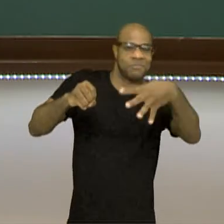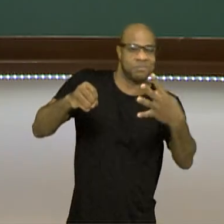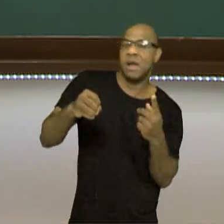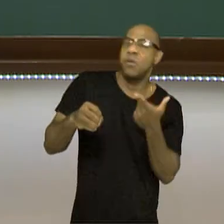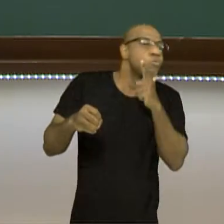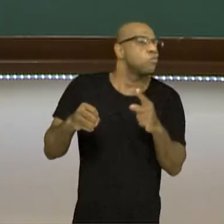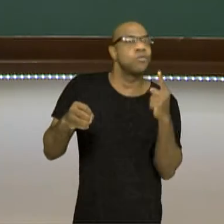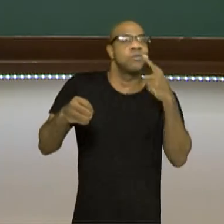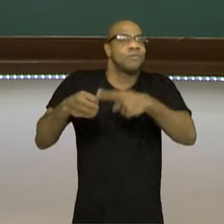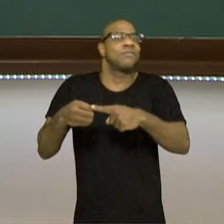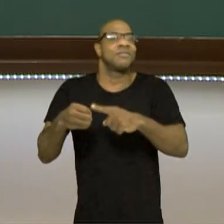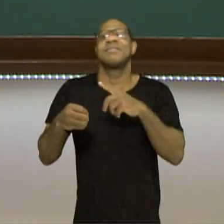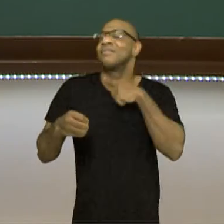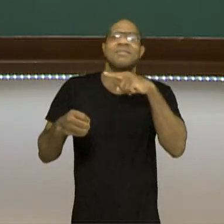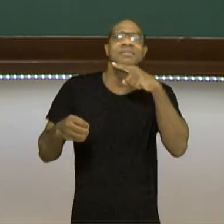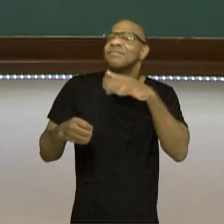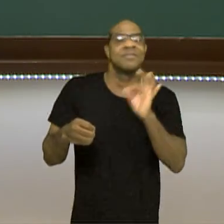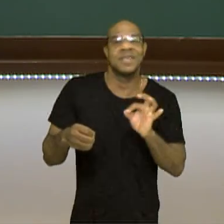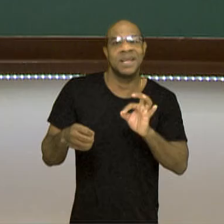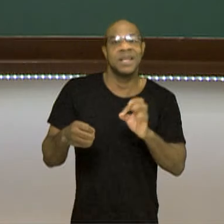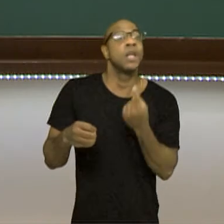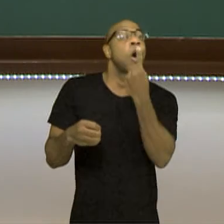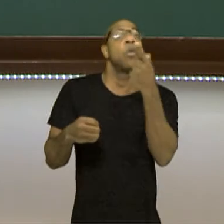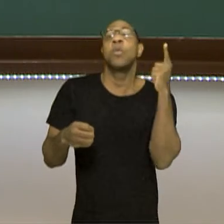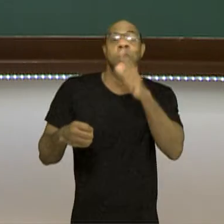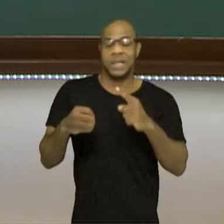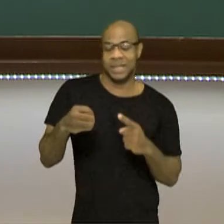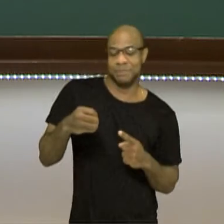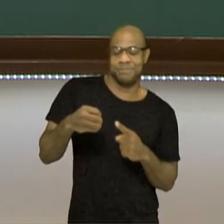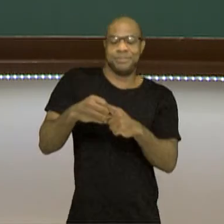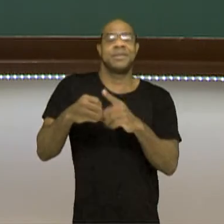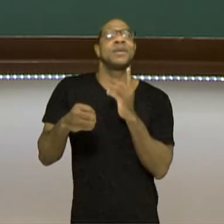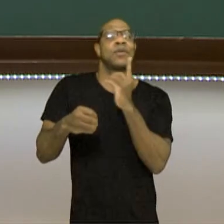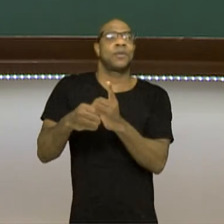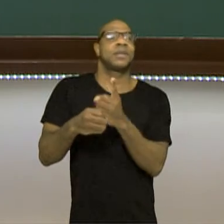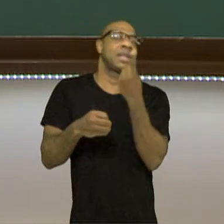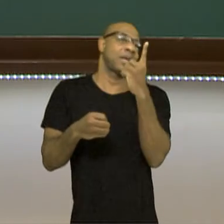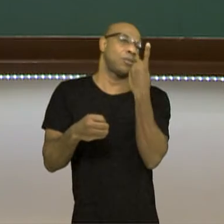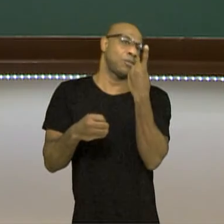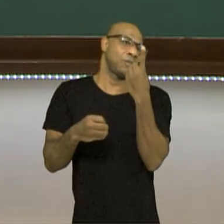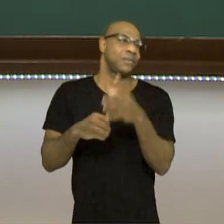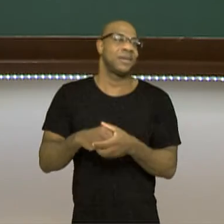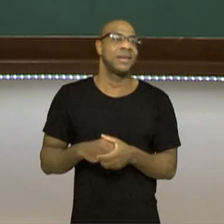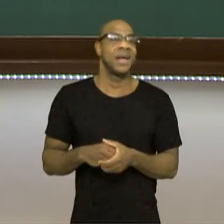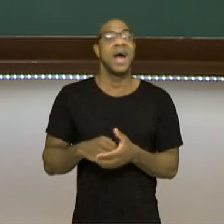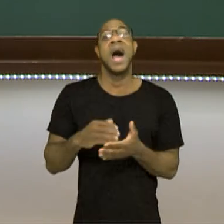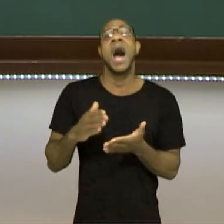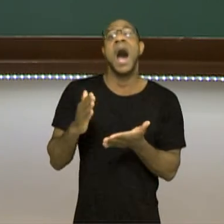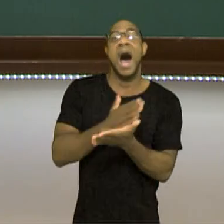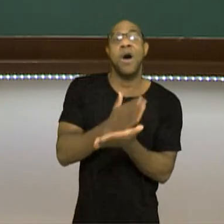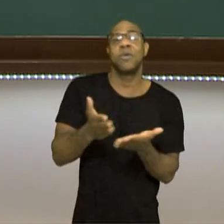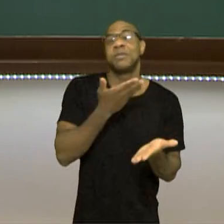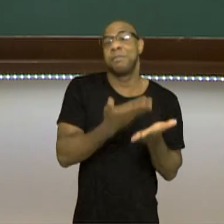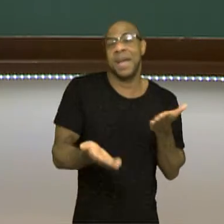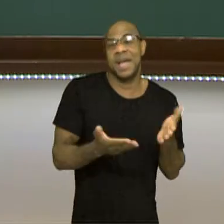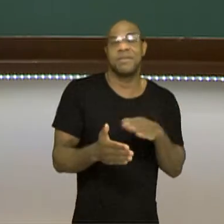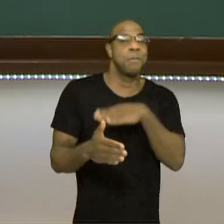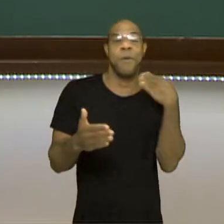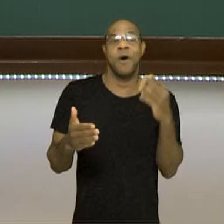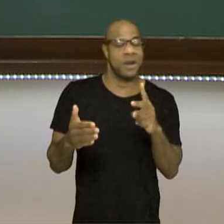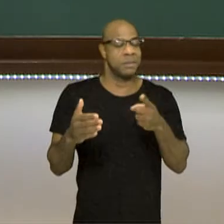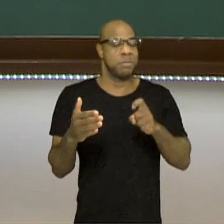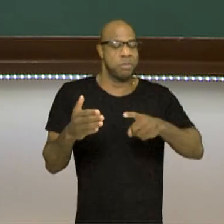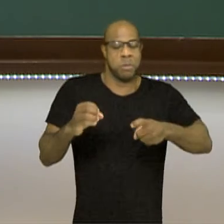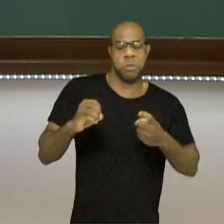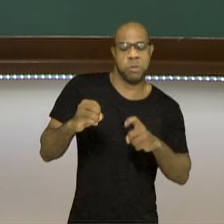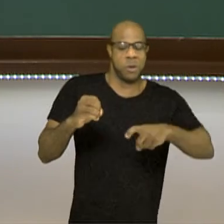genital feminino em busca do ovócito, muitos se perdem, muitos morrem. Alguns espermatozoides humanos, inclusive,